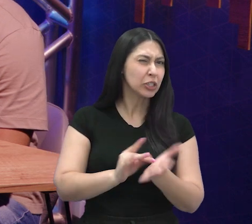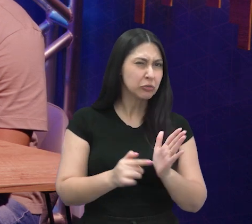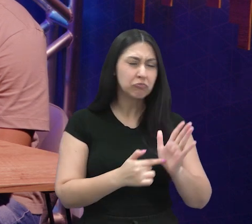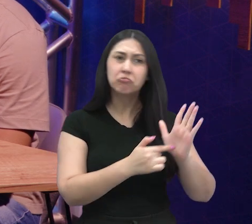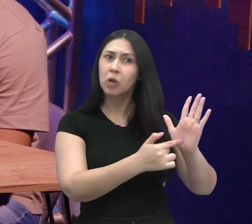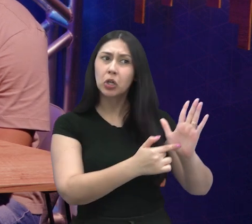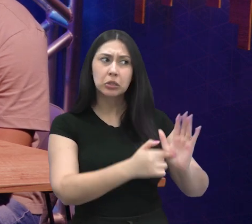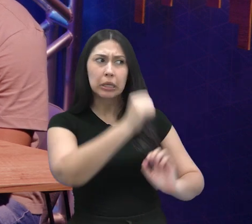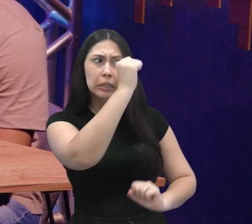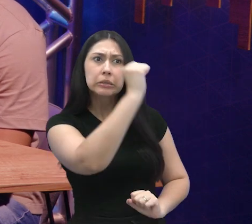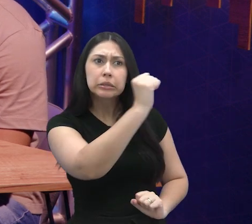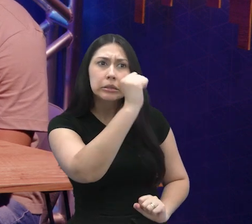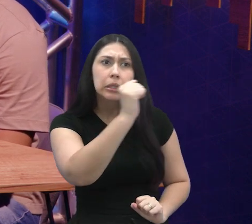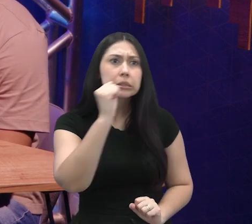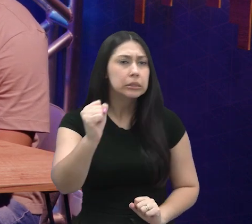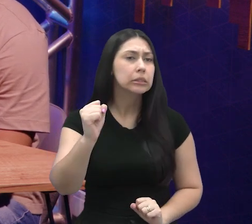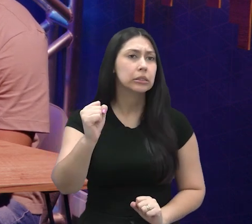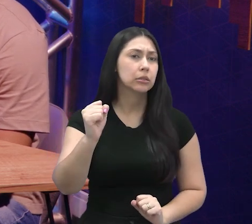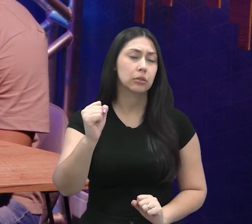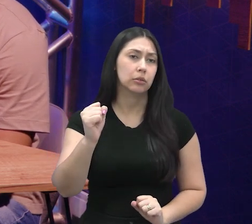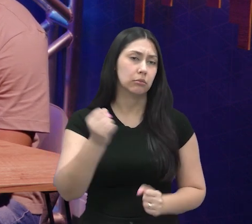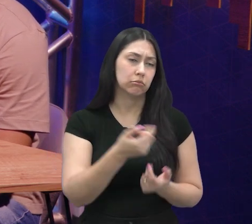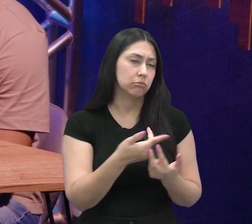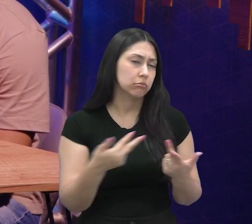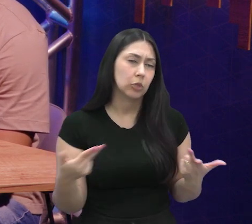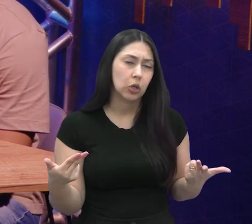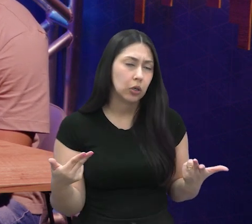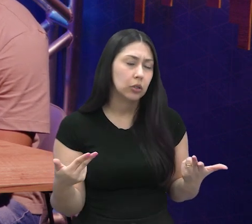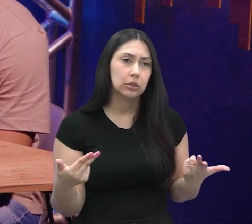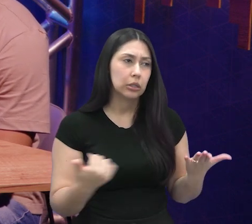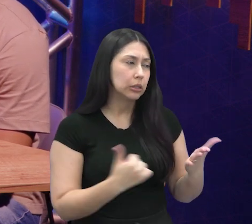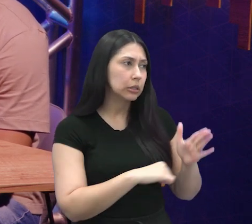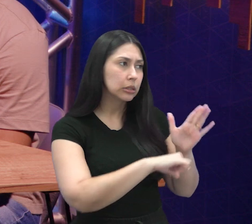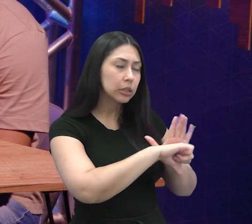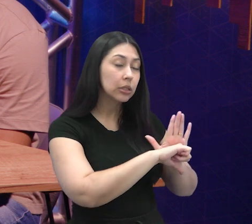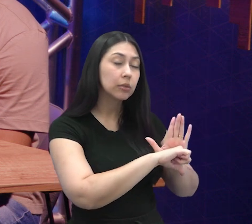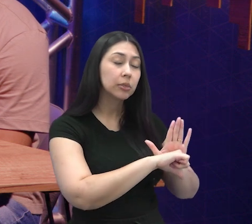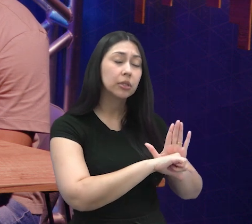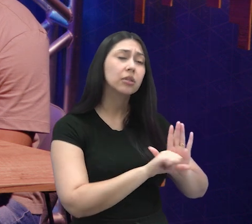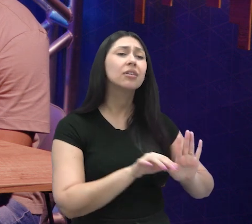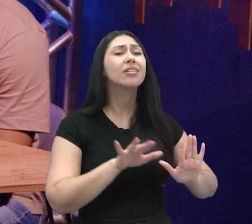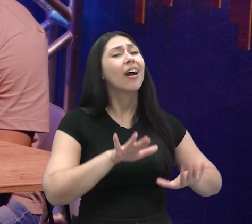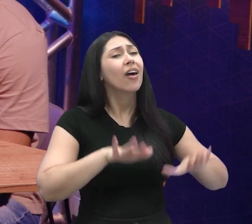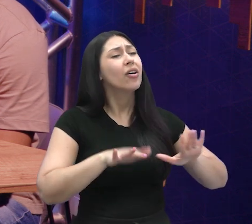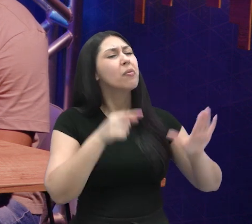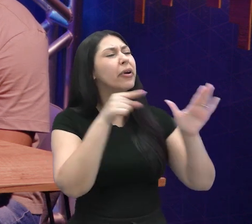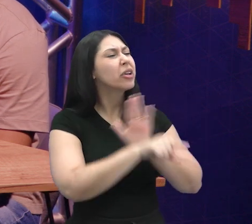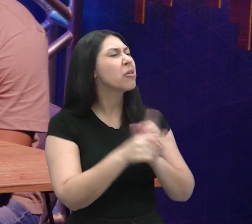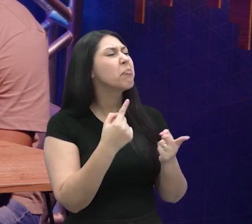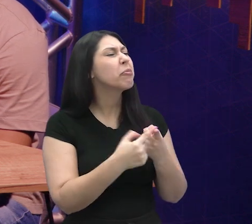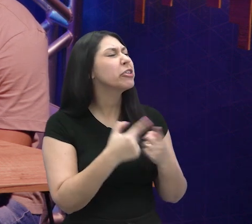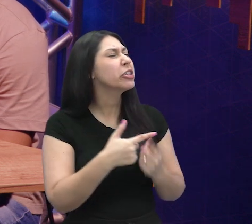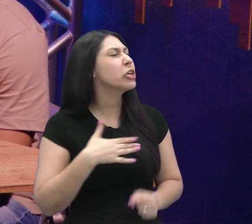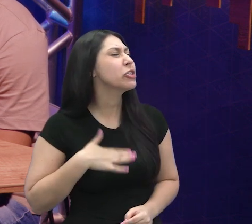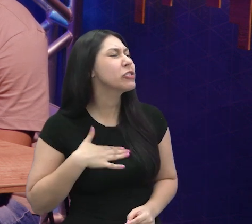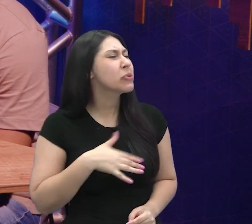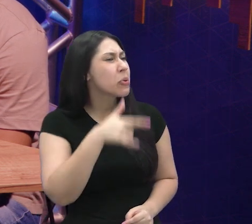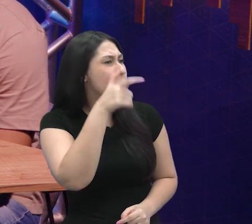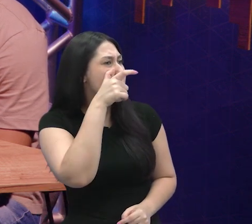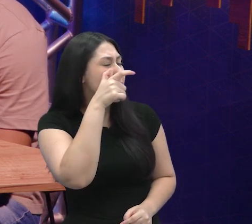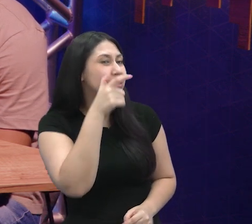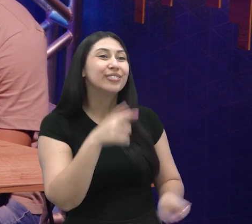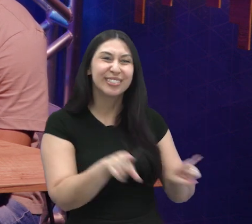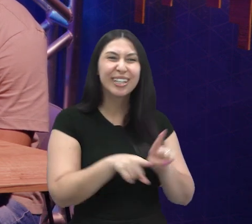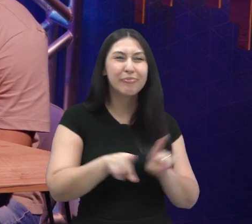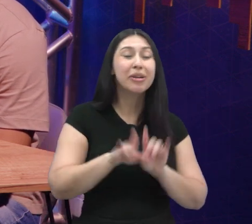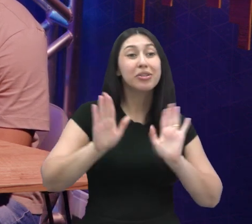falam sobre assassinos em séries, esse tipo de coisa, sobre crimes. E daí, geralmente, quando eu pergunto, por que você gosta, né? Inclusive, a